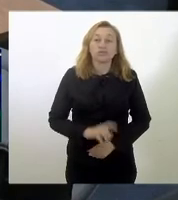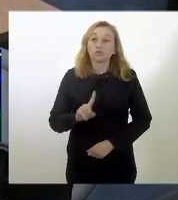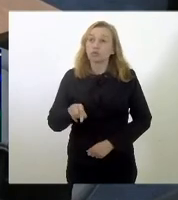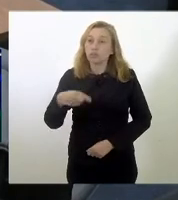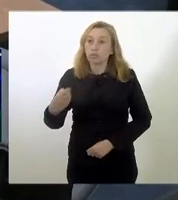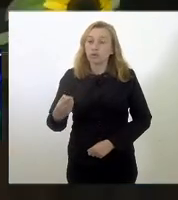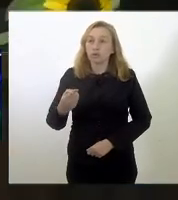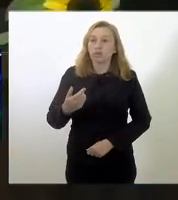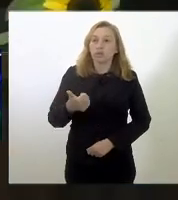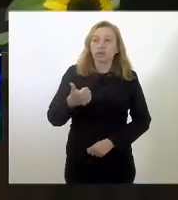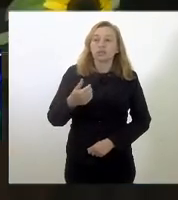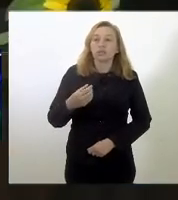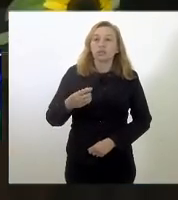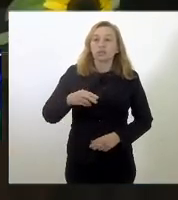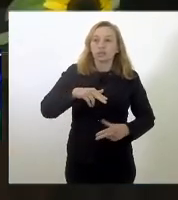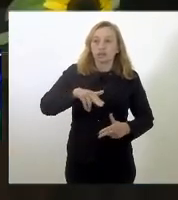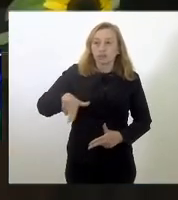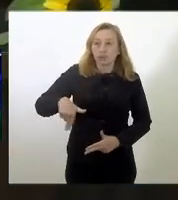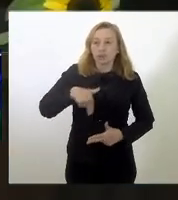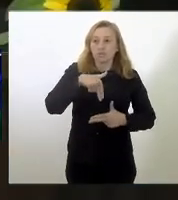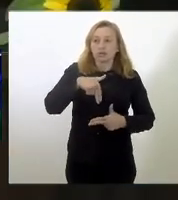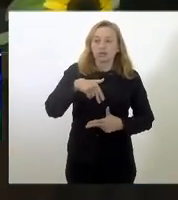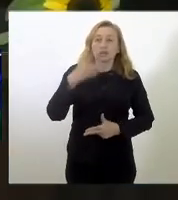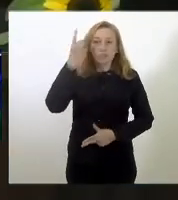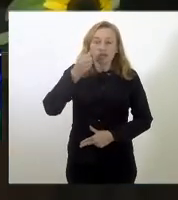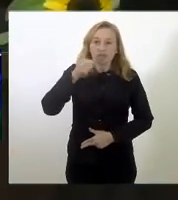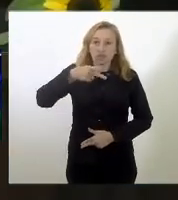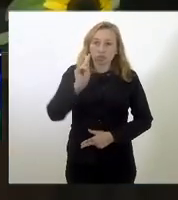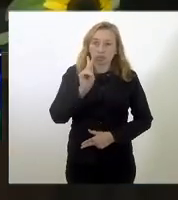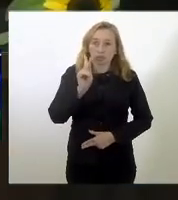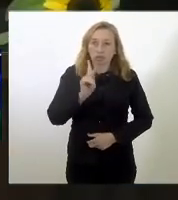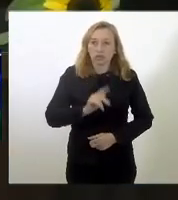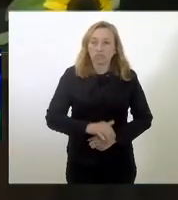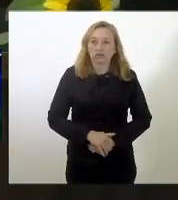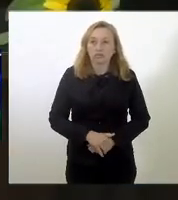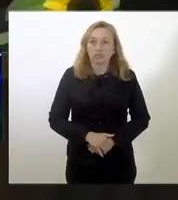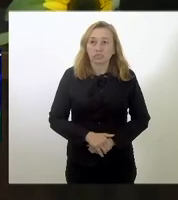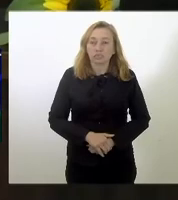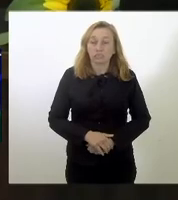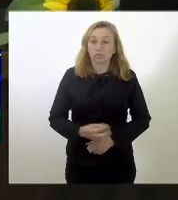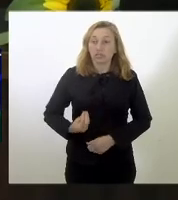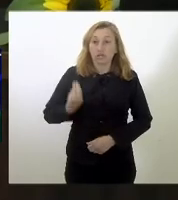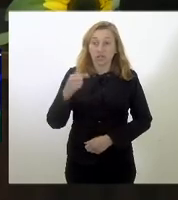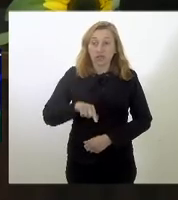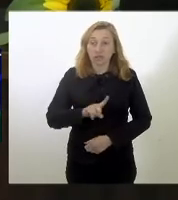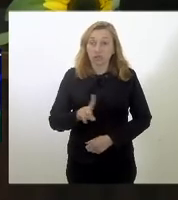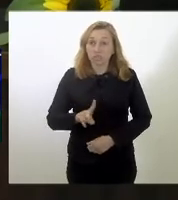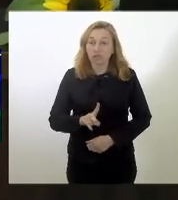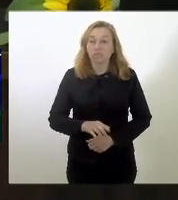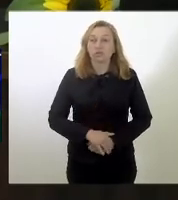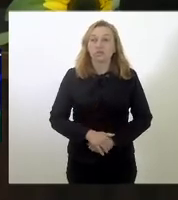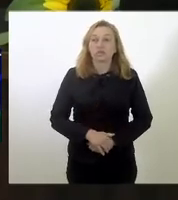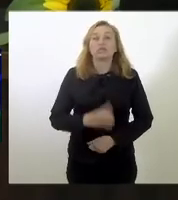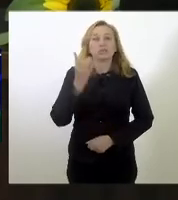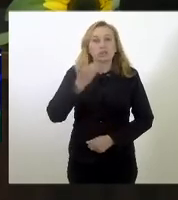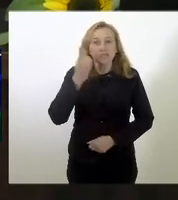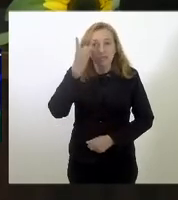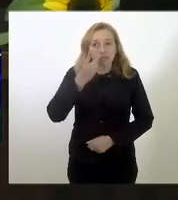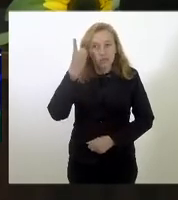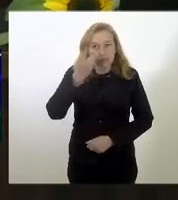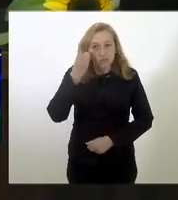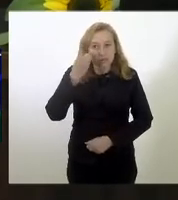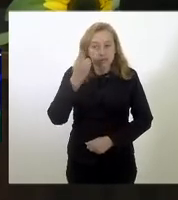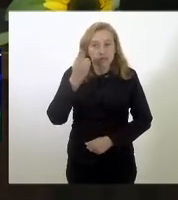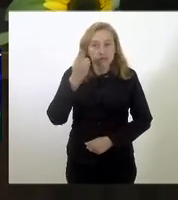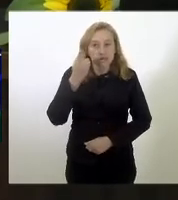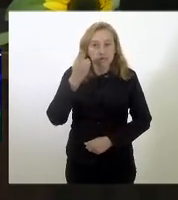Próximo orador, deputado Alexandre Knoploch. Não se encontrando presente. Próximo orador inscrito,